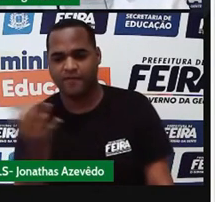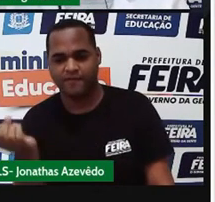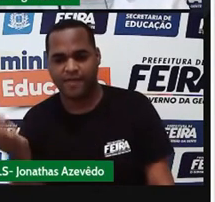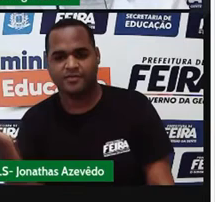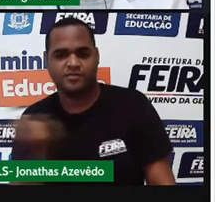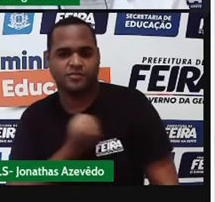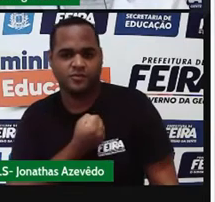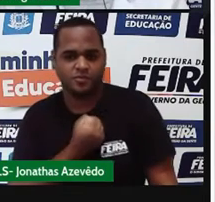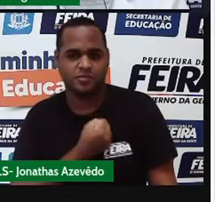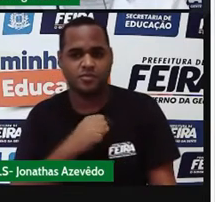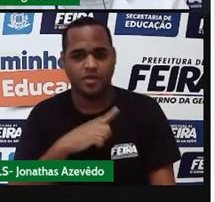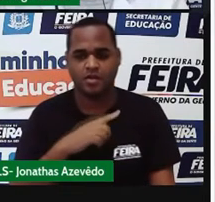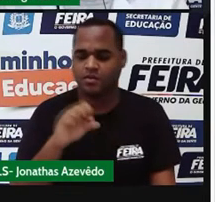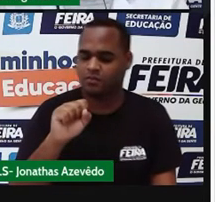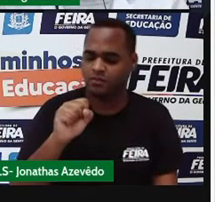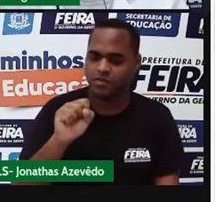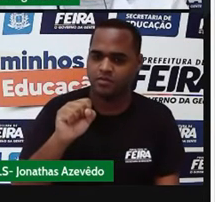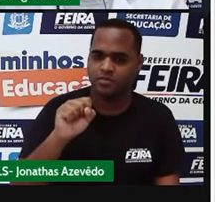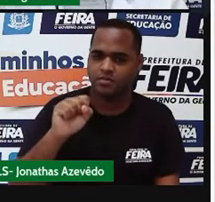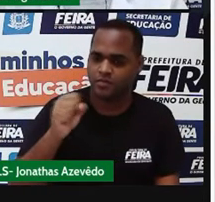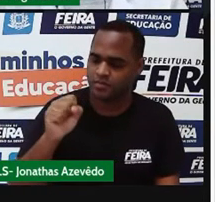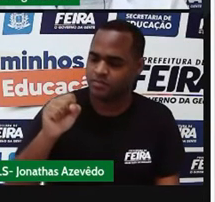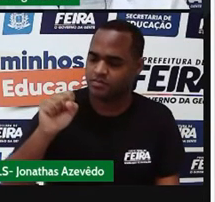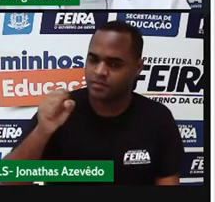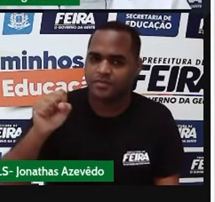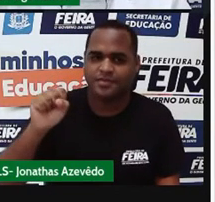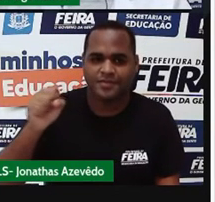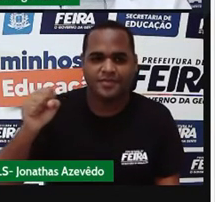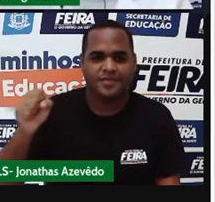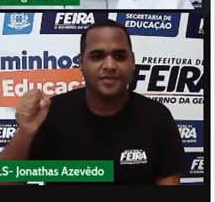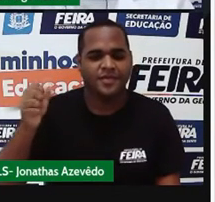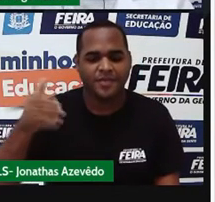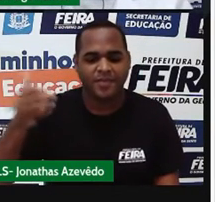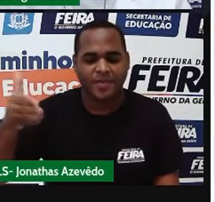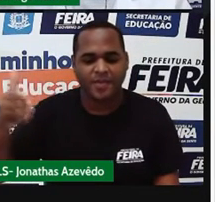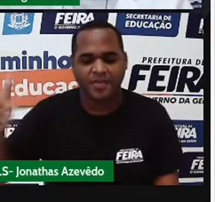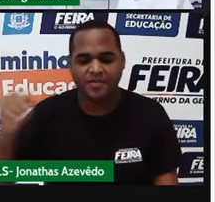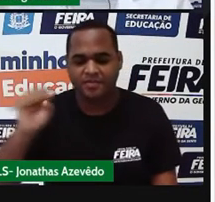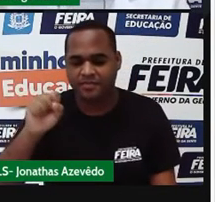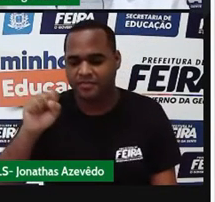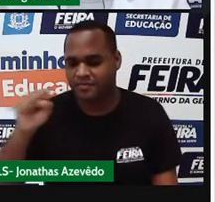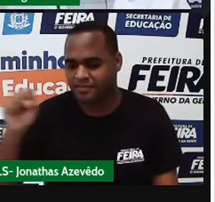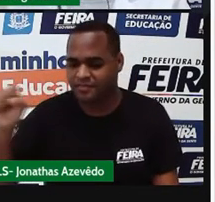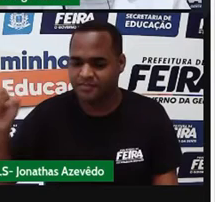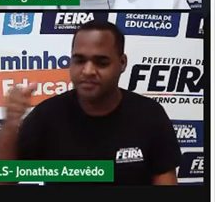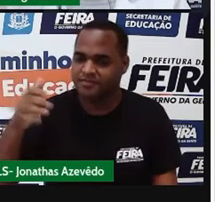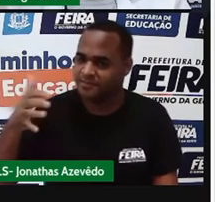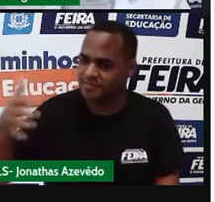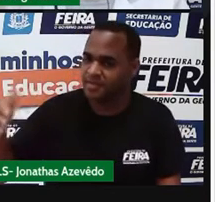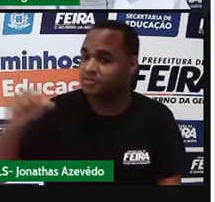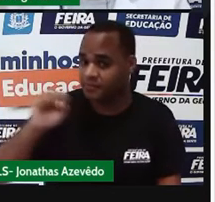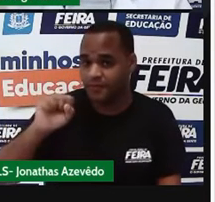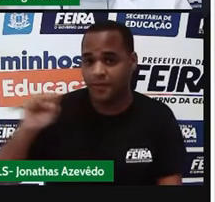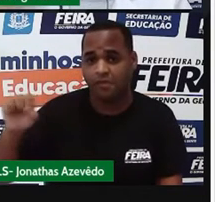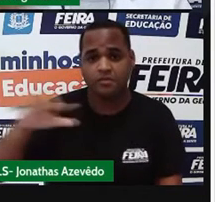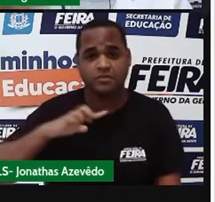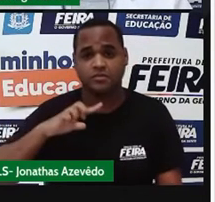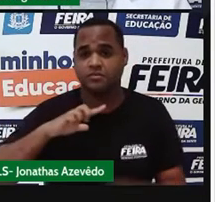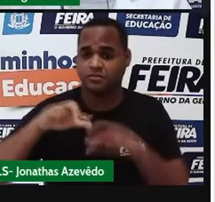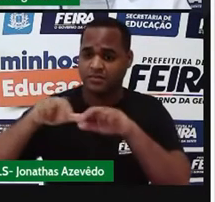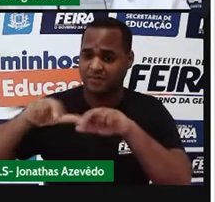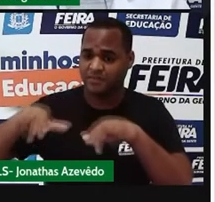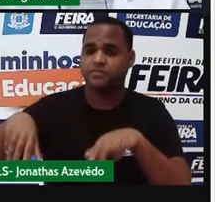esse número 8 depois da, né esses vários números 8 são as casas decimais